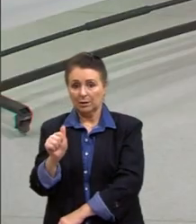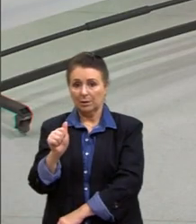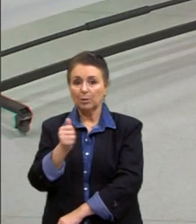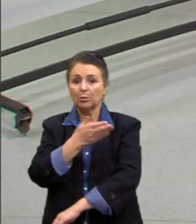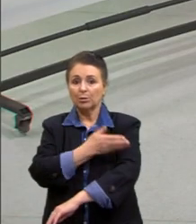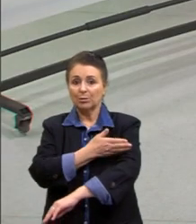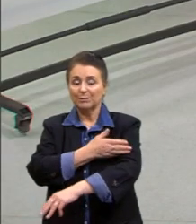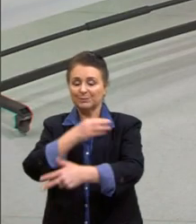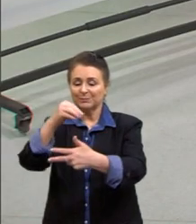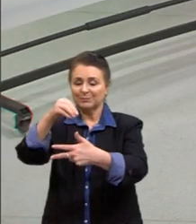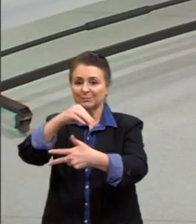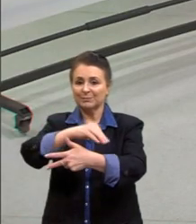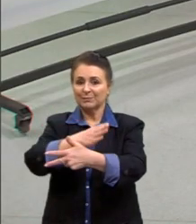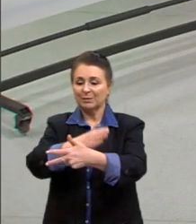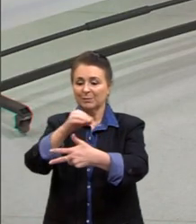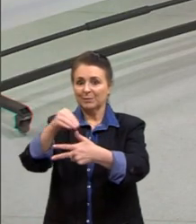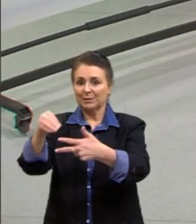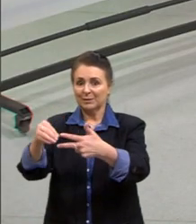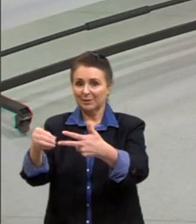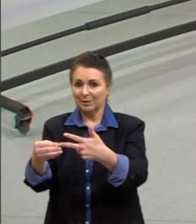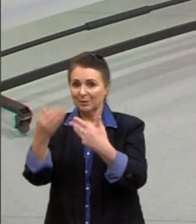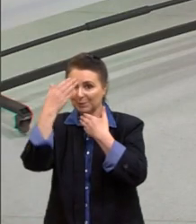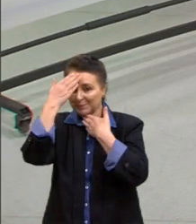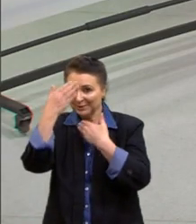Luana para participar da aula